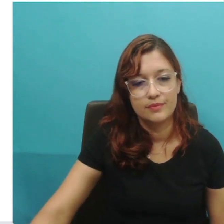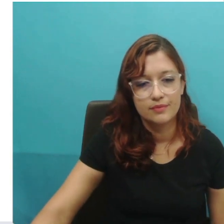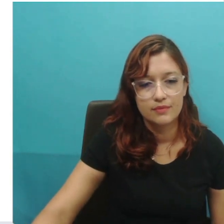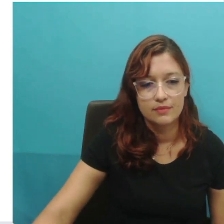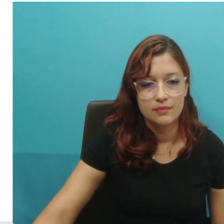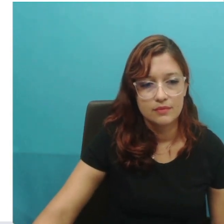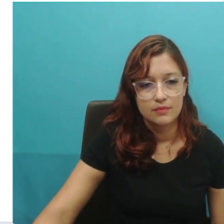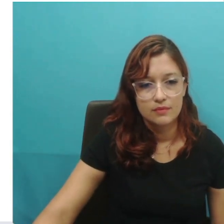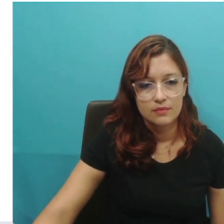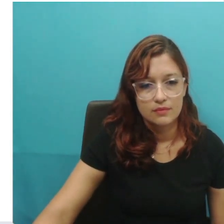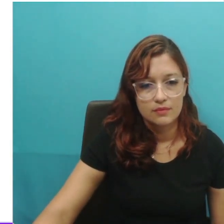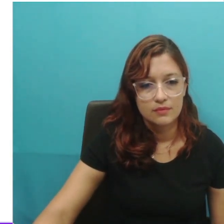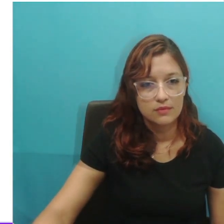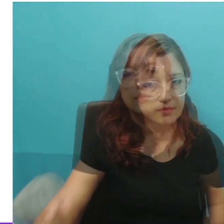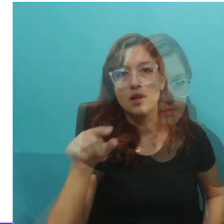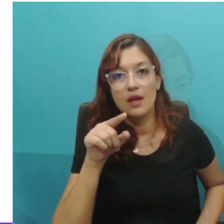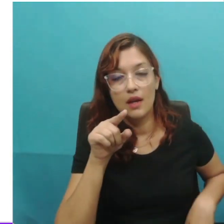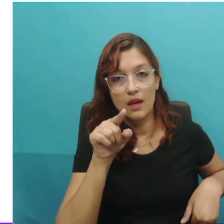Outro exemplo.